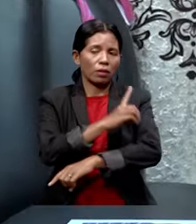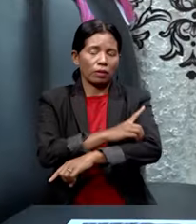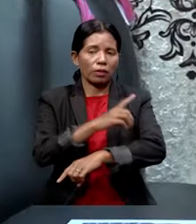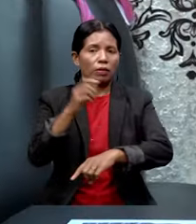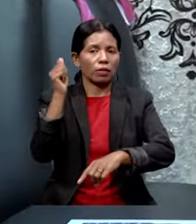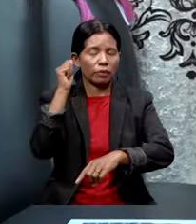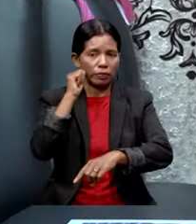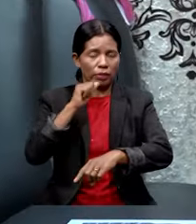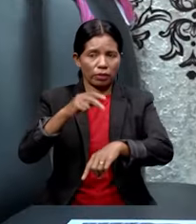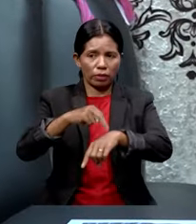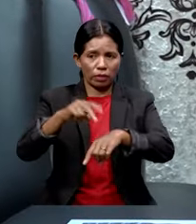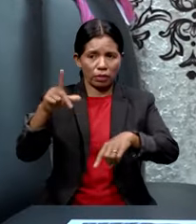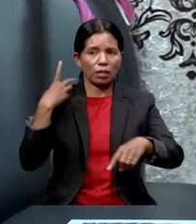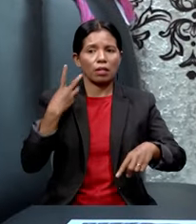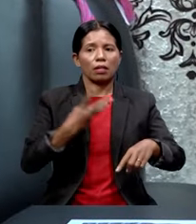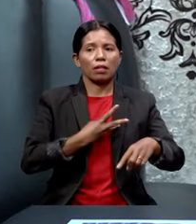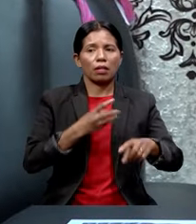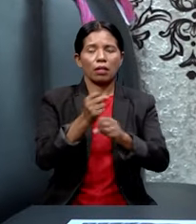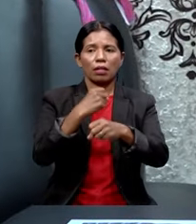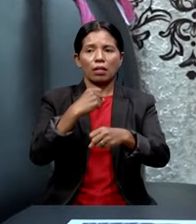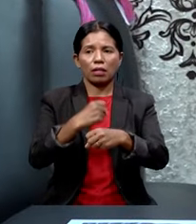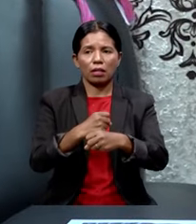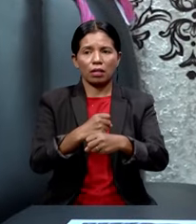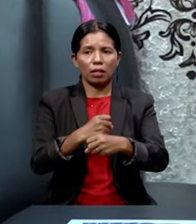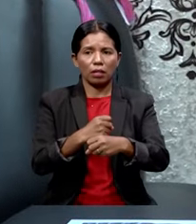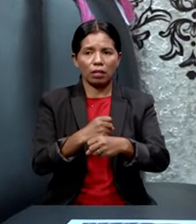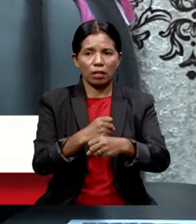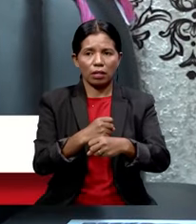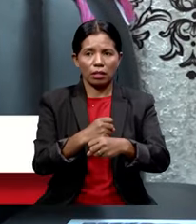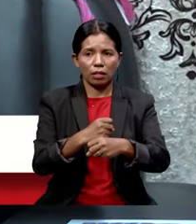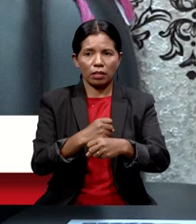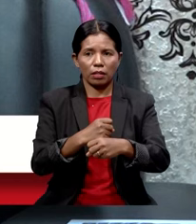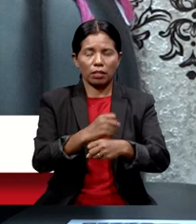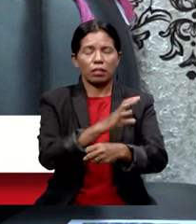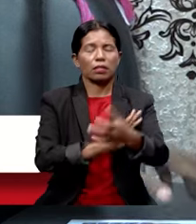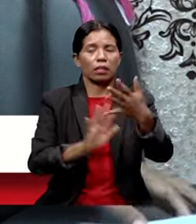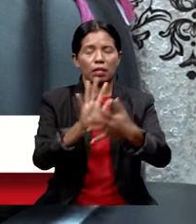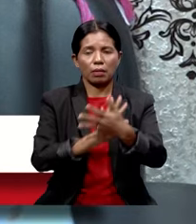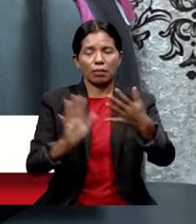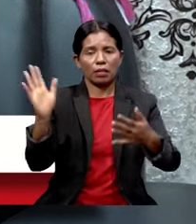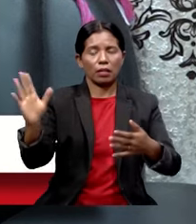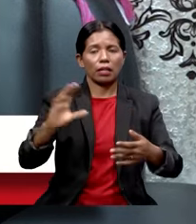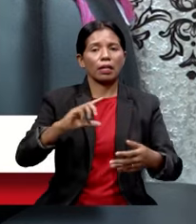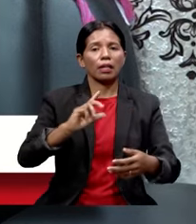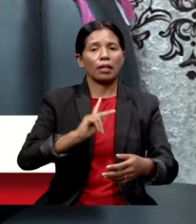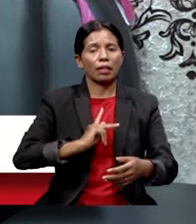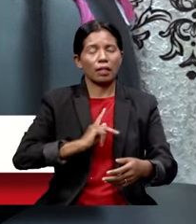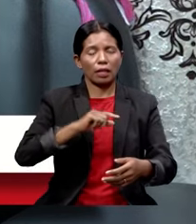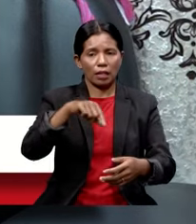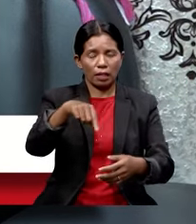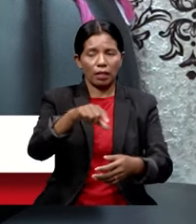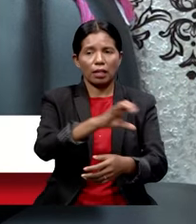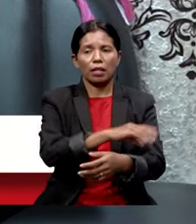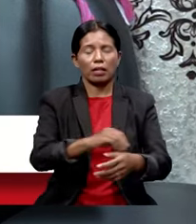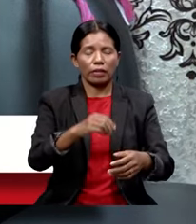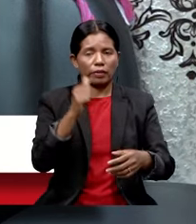nasional ami se halo iha kelikai se celebra iha kelikai o tema feto